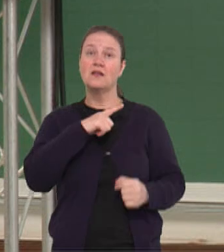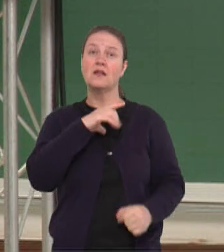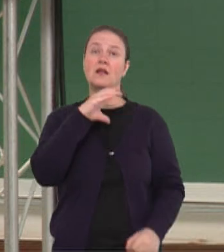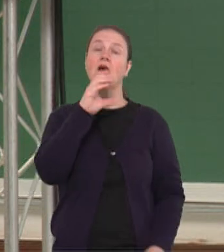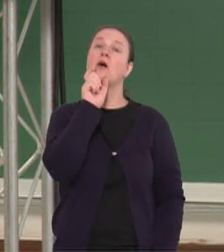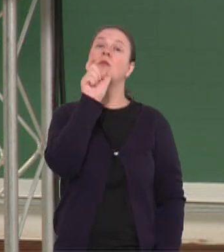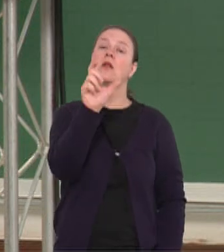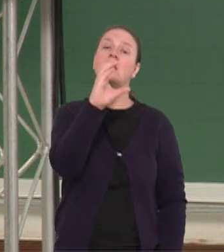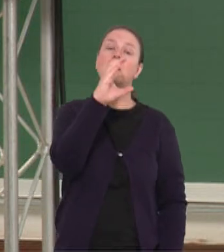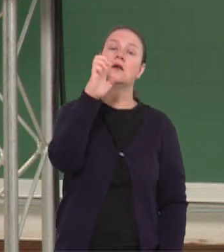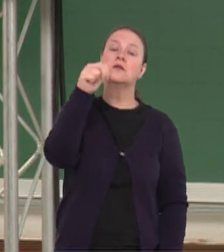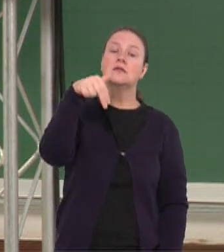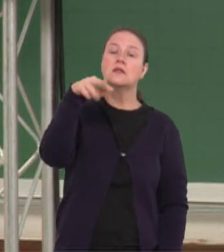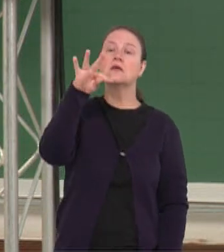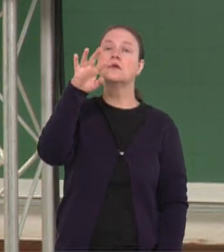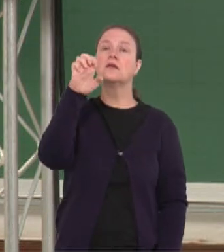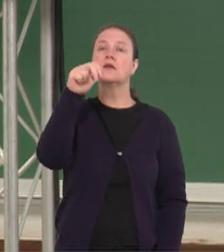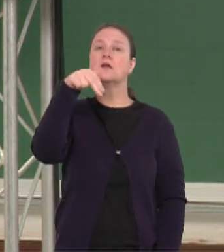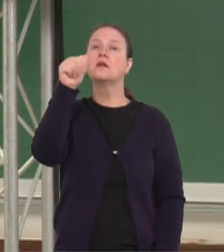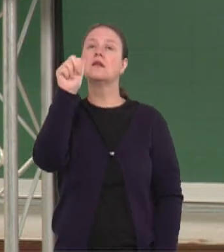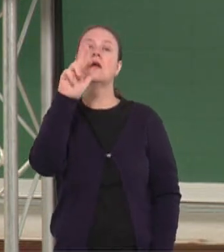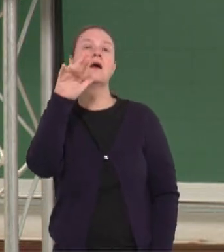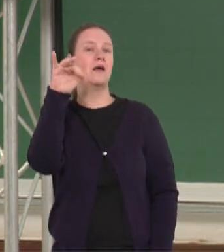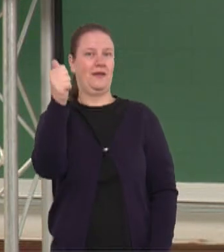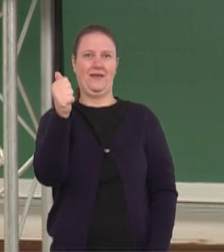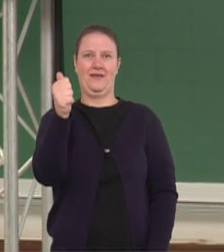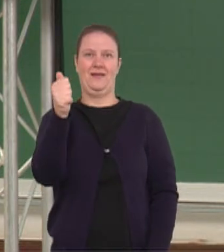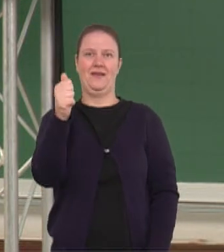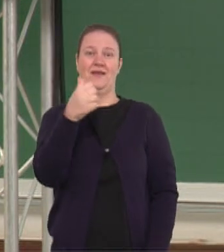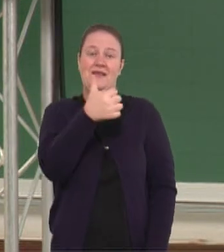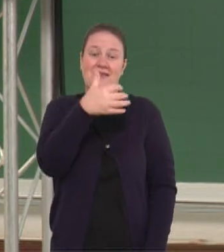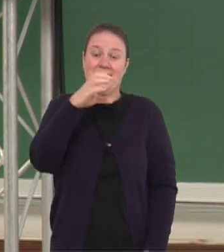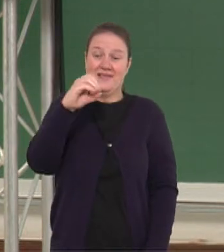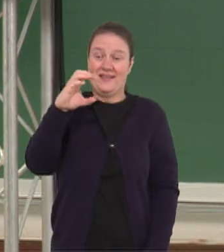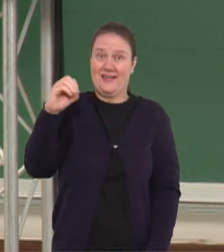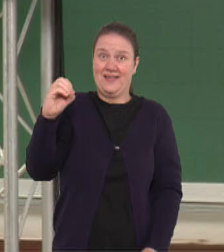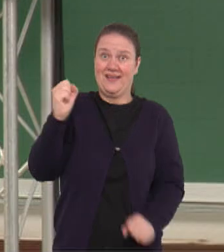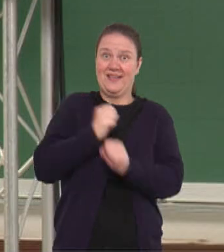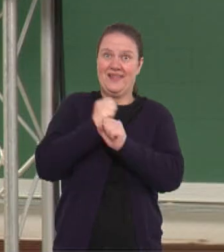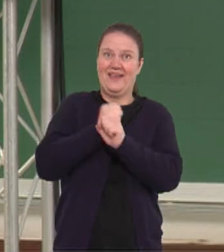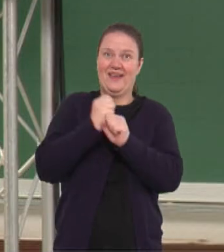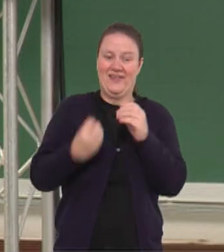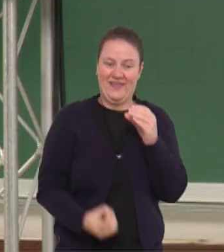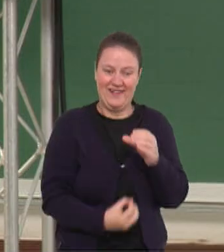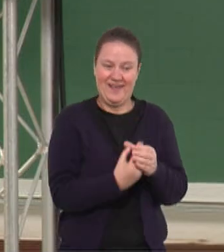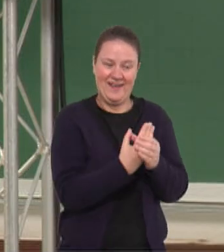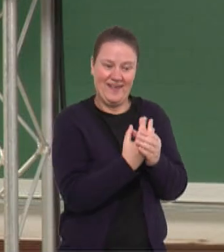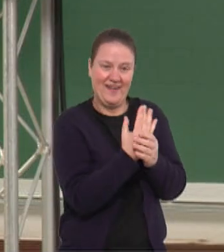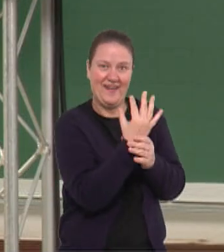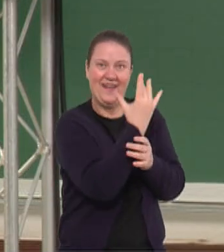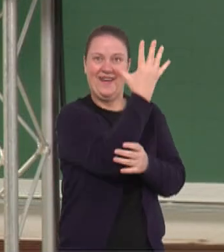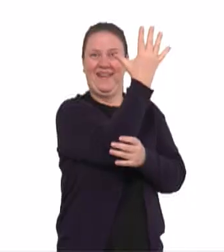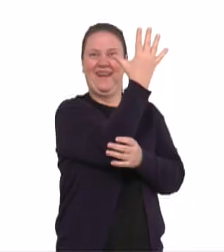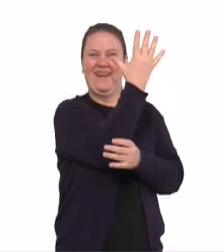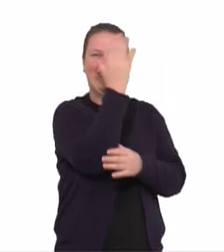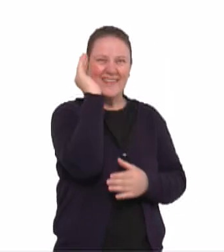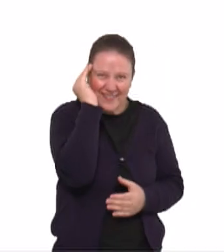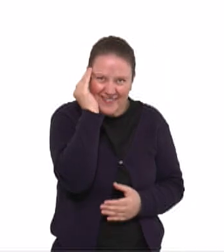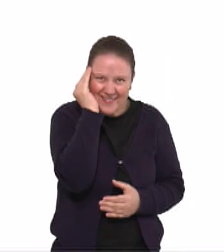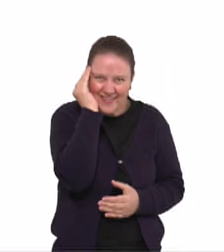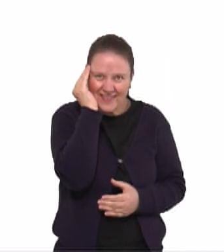nós estudamos lá atrás. Alguns minutinhos para você desse quiz e já retornamos então para ver se você acertou.